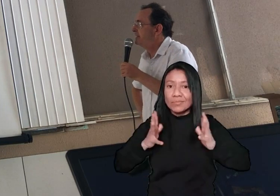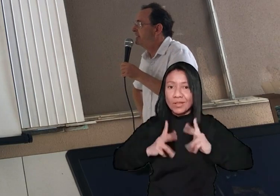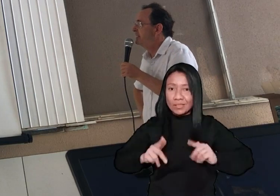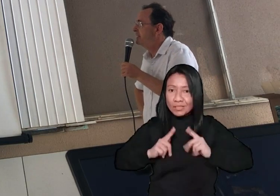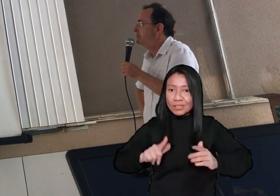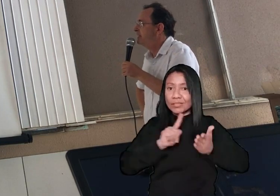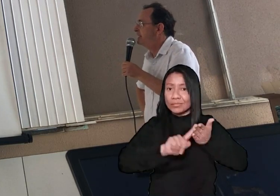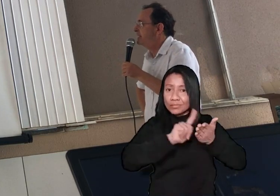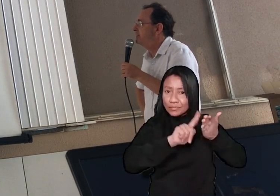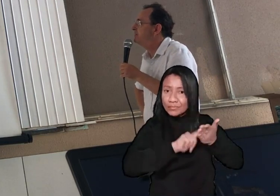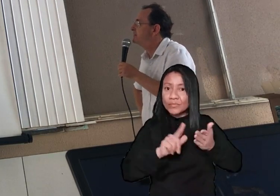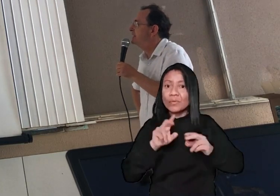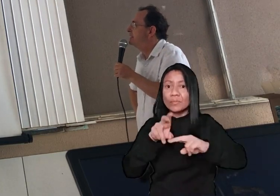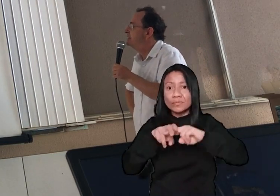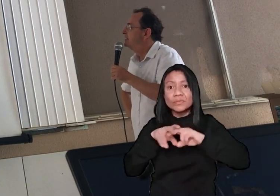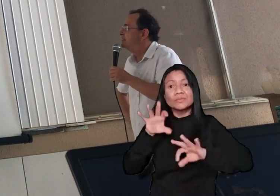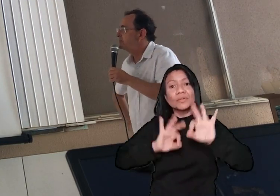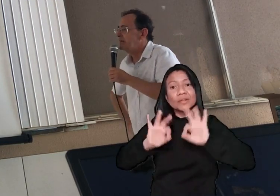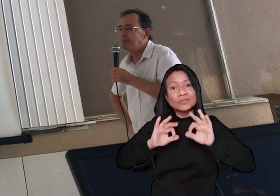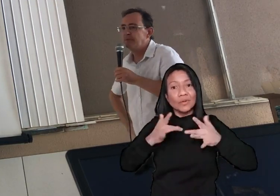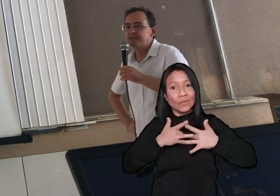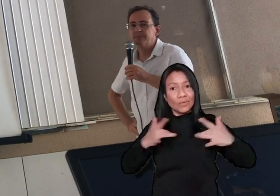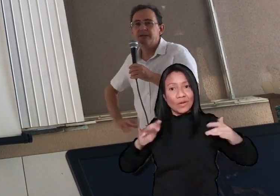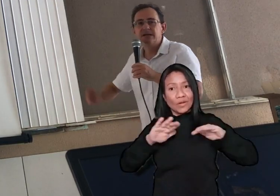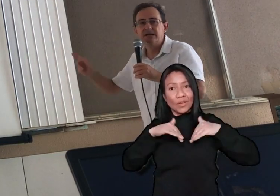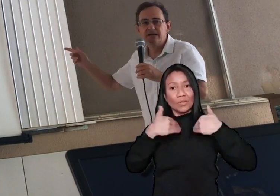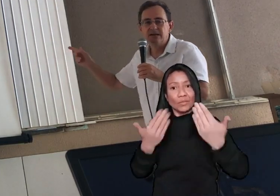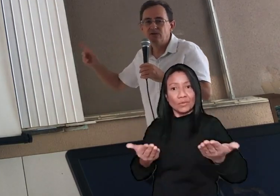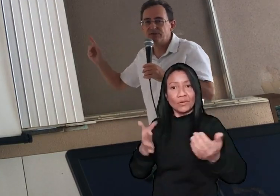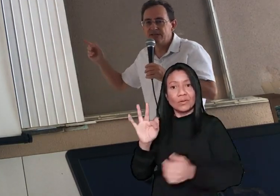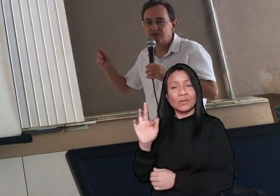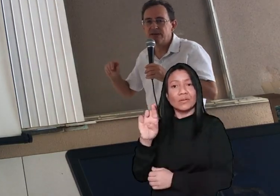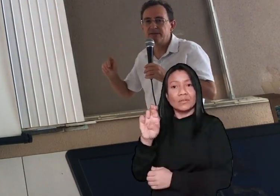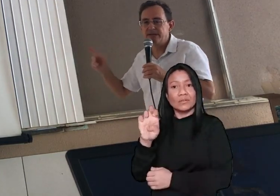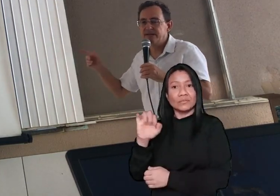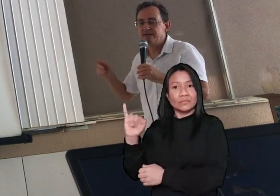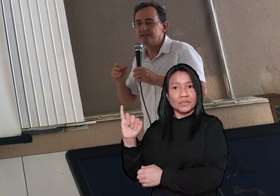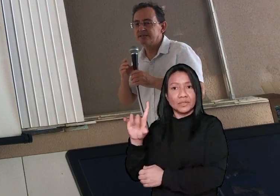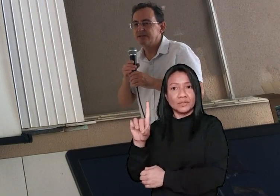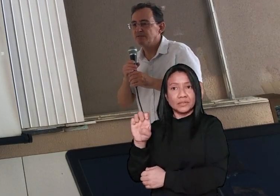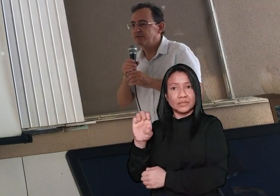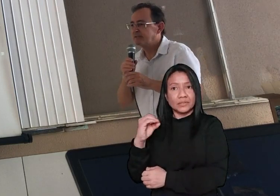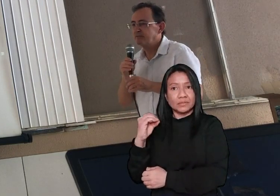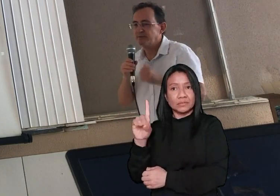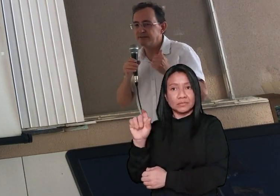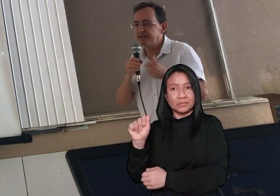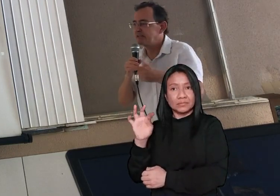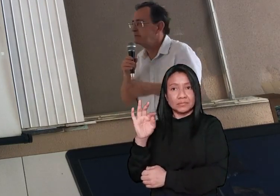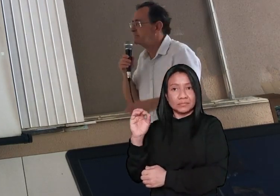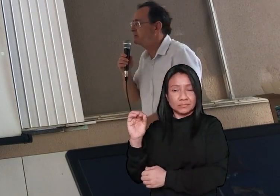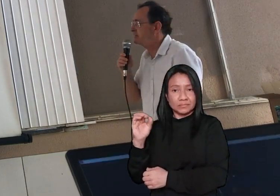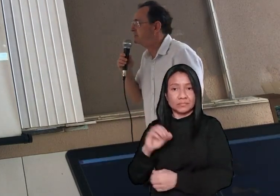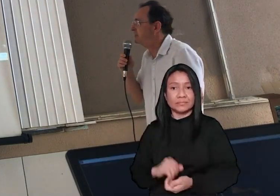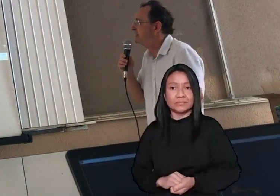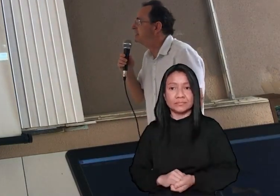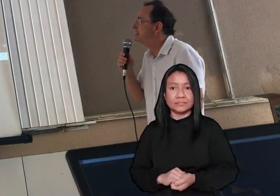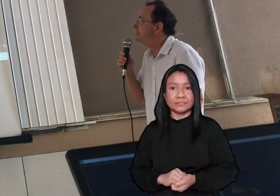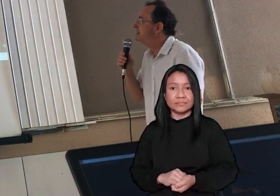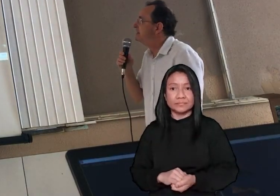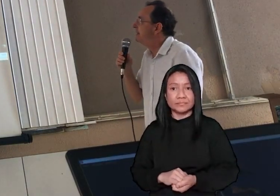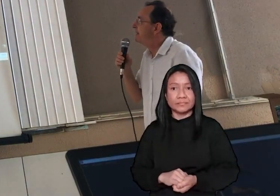lá na frente da concatedral. Acho que dá para passar para outra escola também. Acho que já vou aproveitar e já mostrar outra